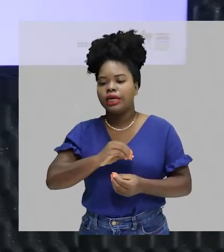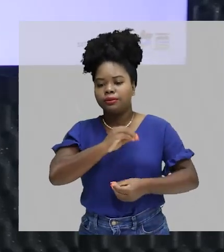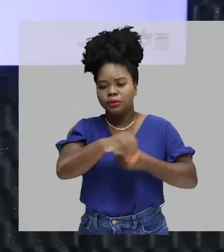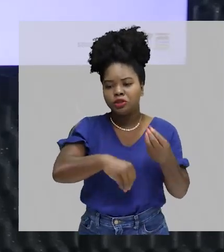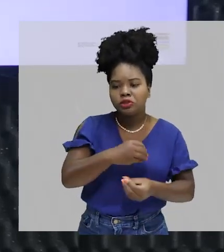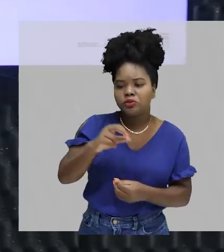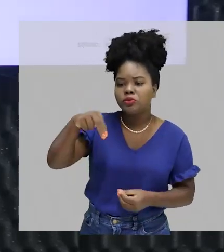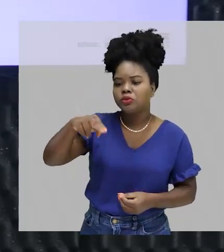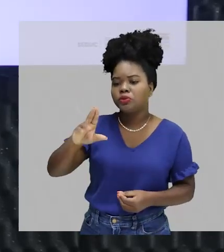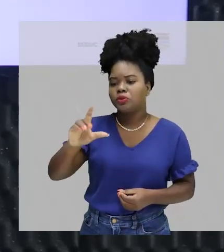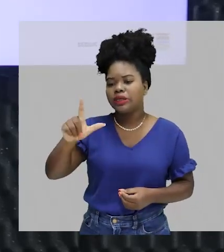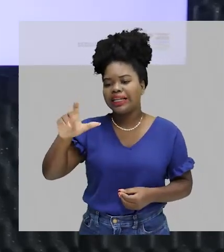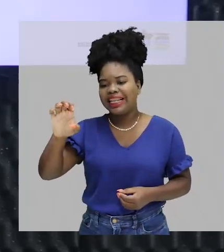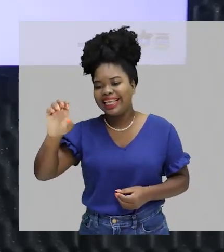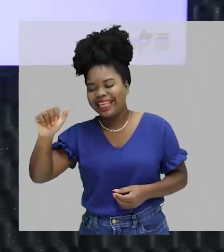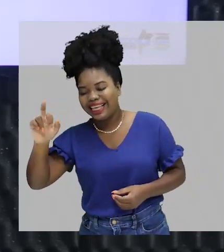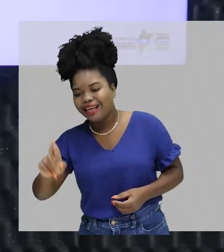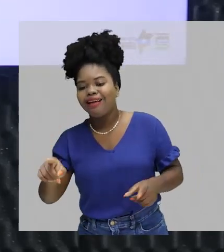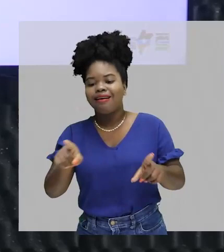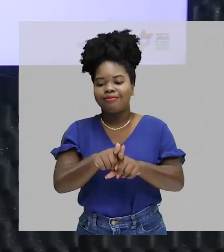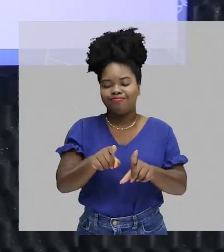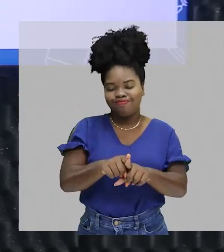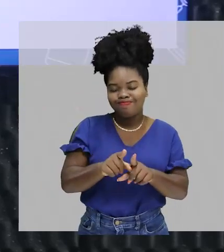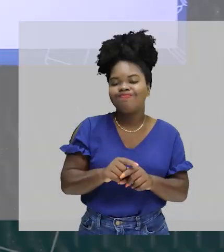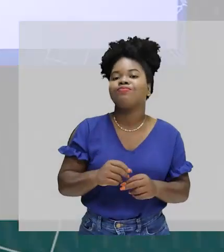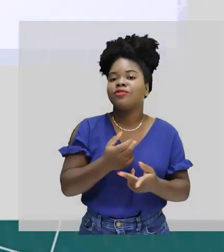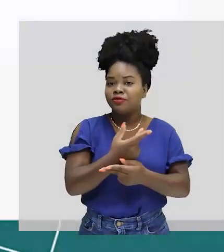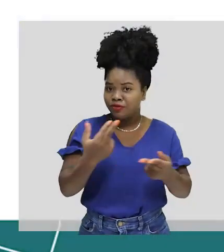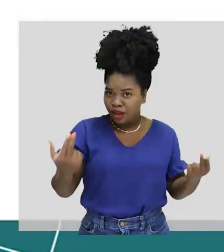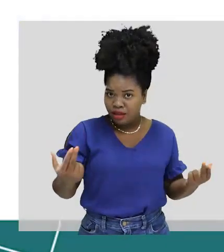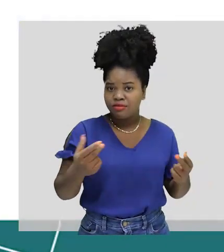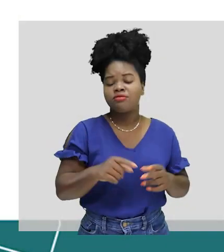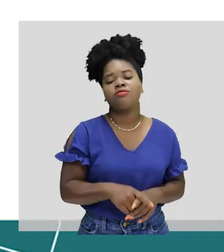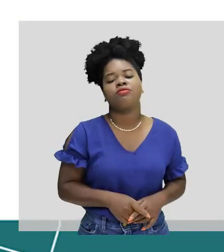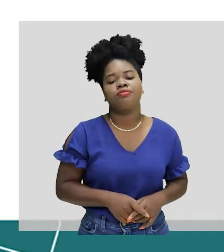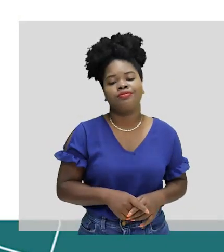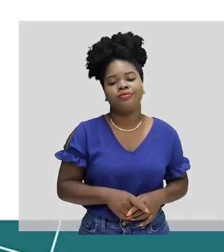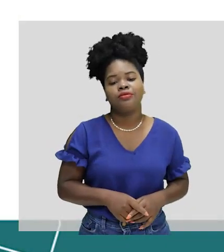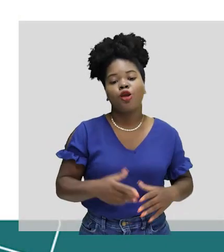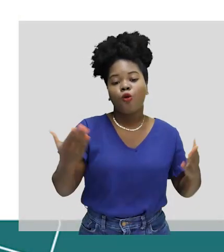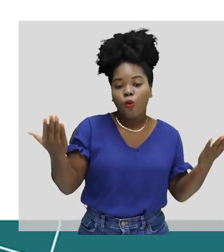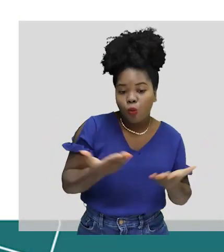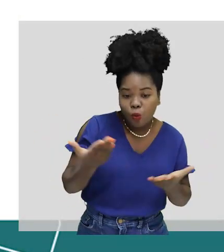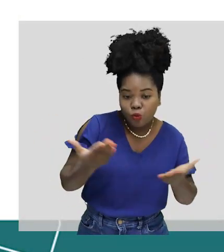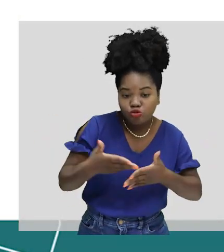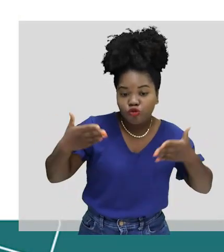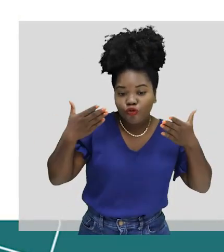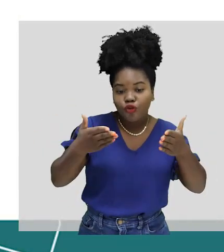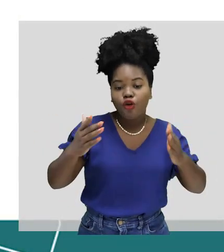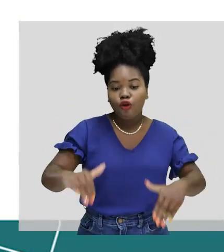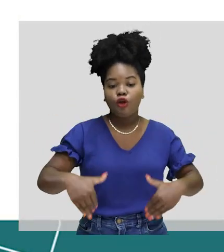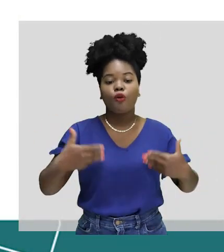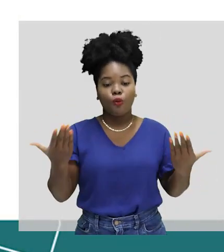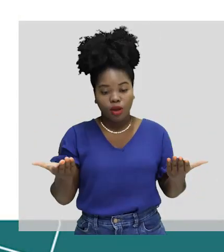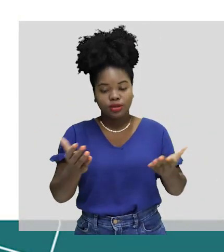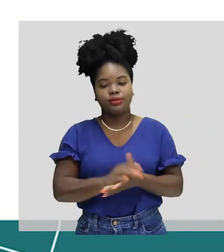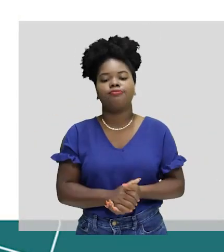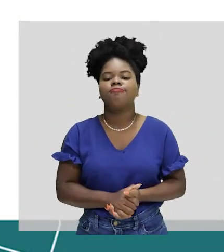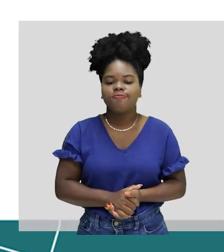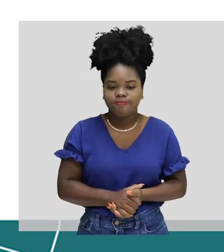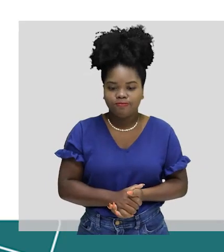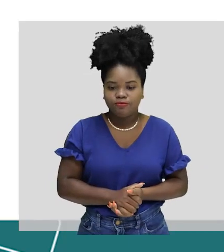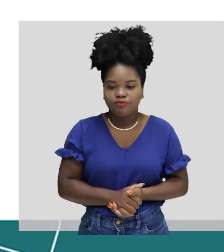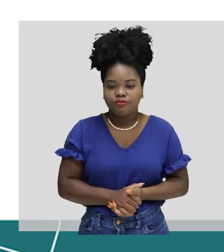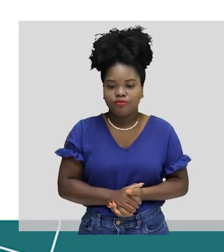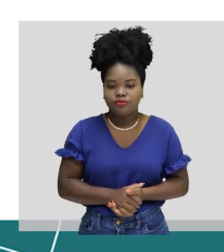bomba atômica, fusão nuclear, certo? Na nossa aula, vamos estar trabalhando uma das aplicações